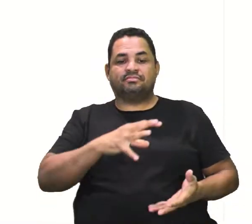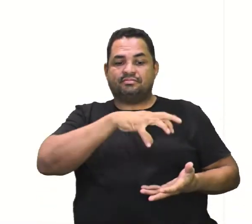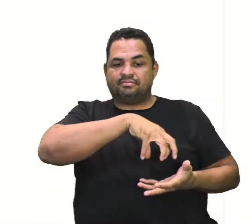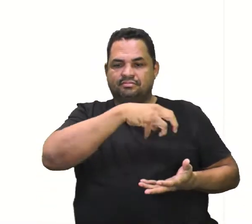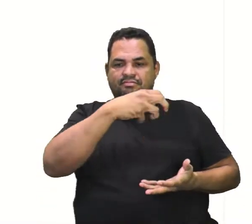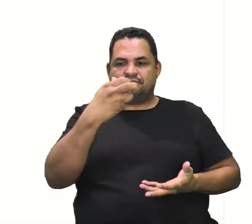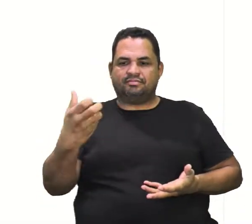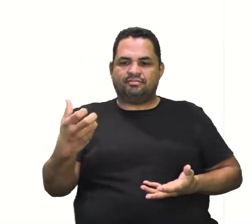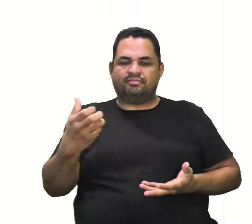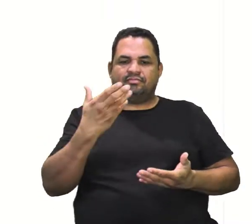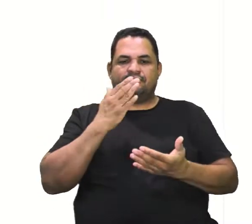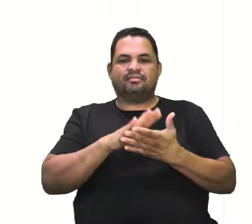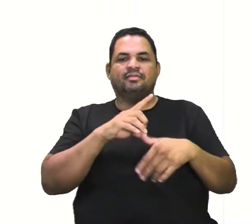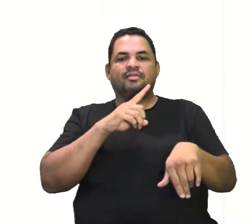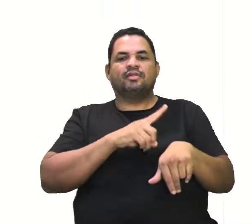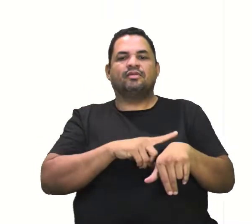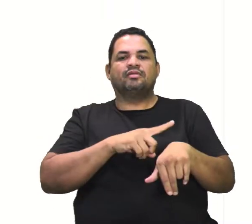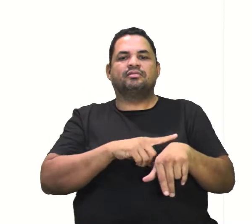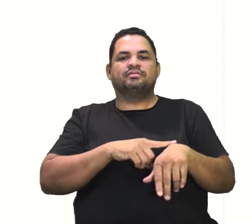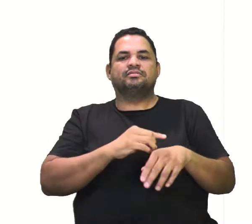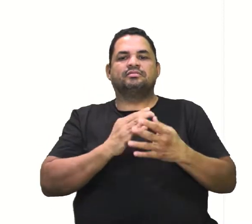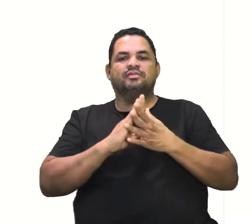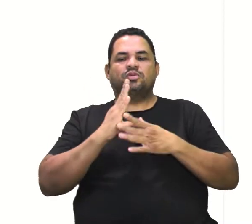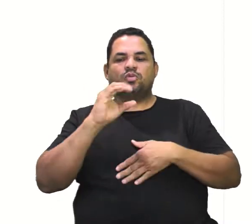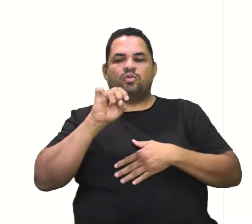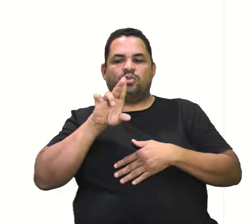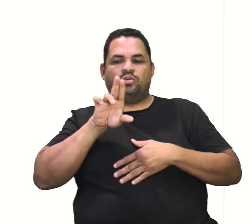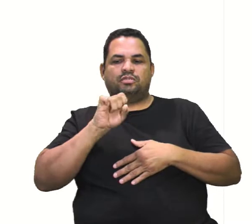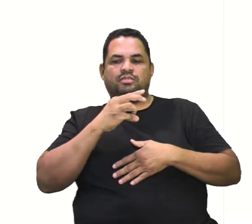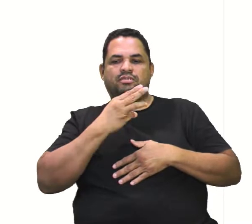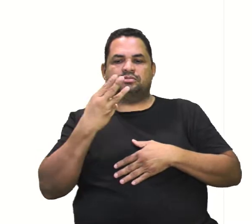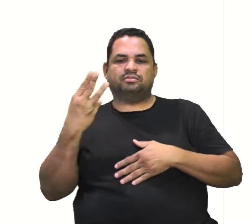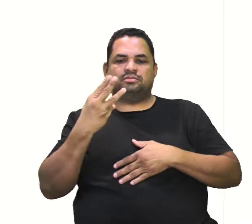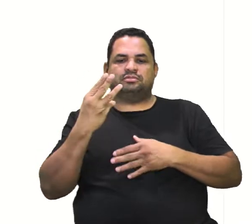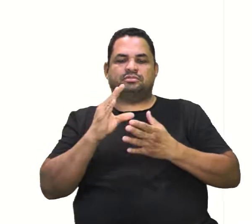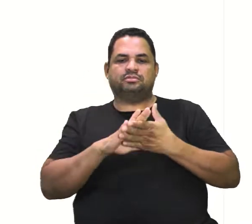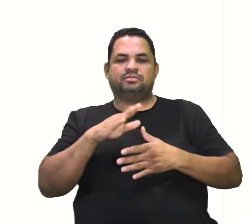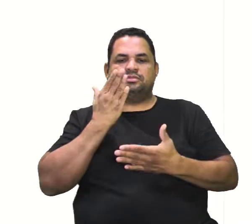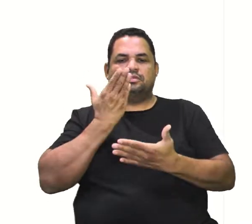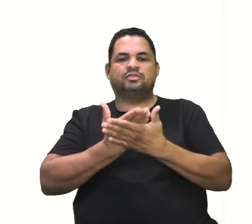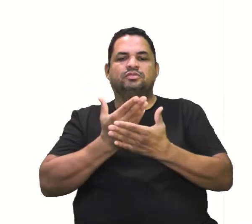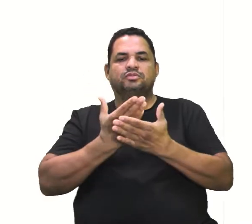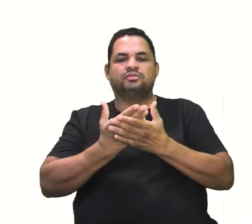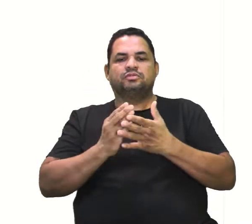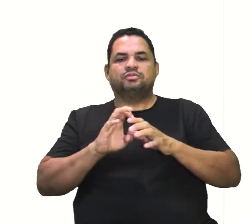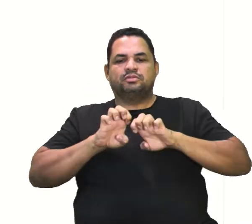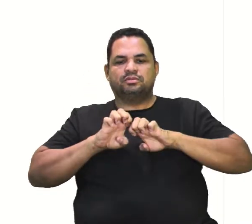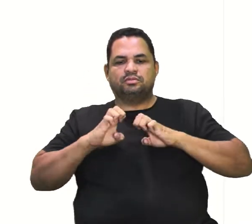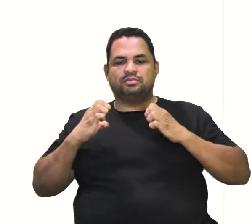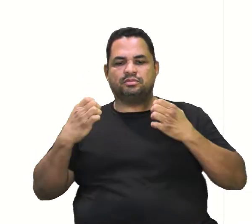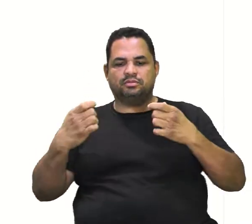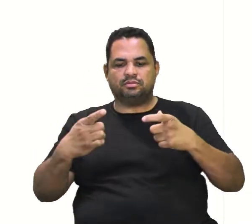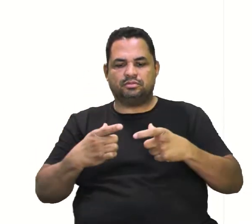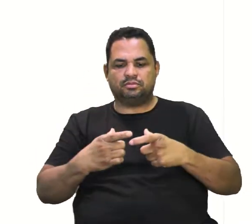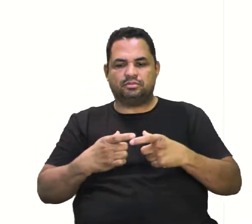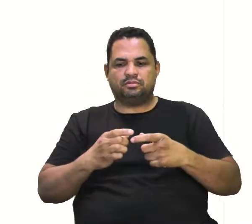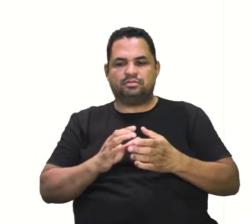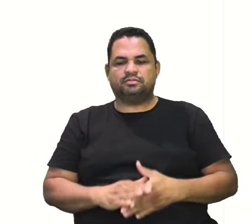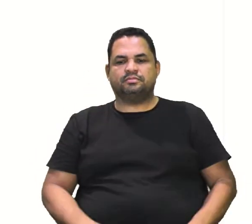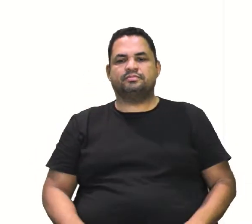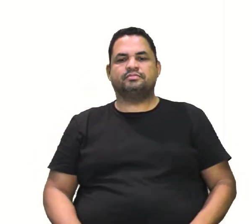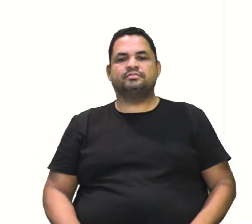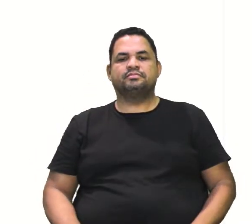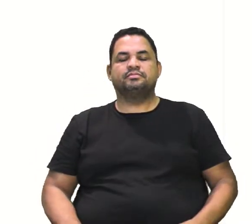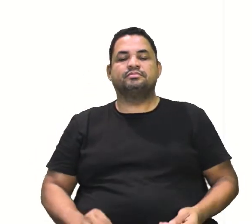da cartola, é a hora de cônicas, na sua parte 3, onde a gente vai estudar a elipse. Conversando aqui um